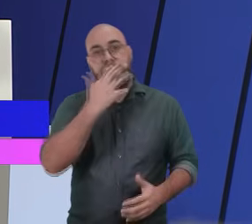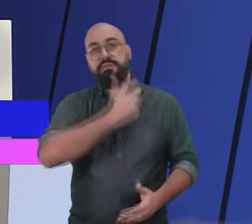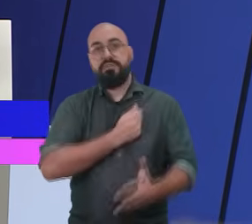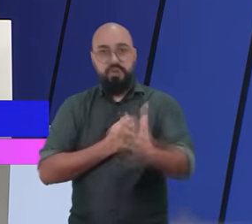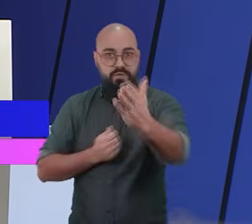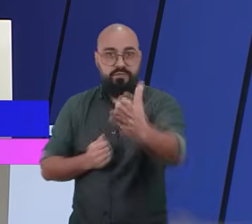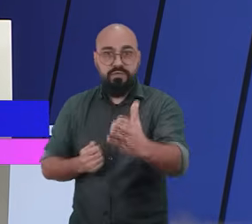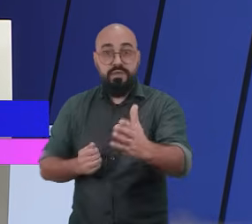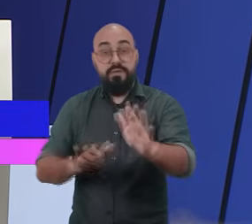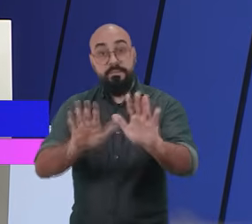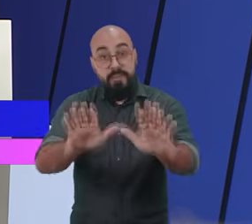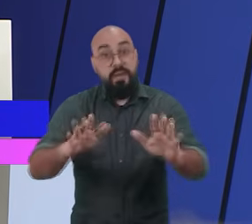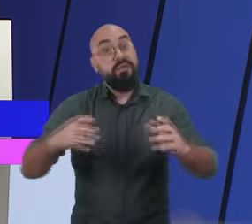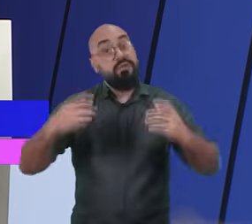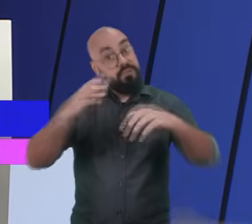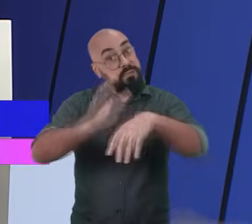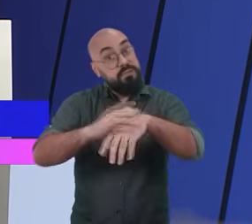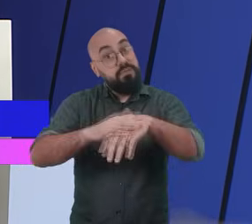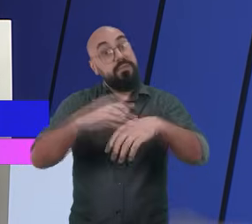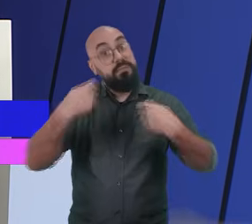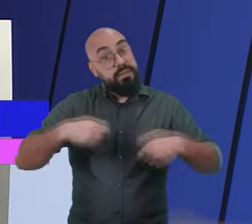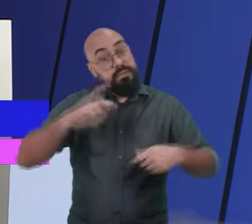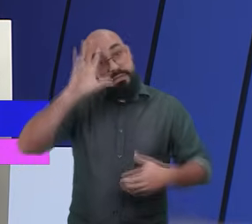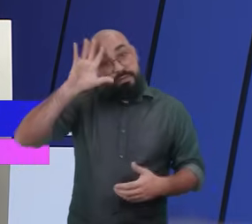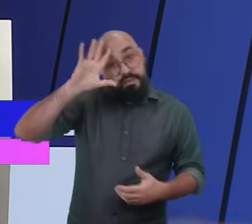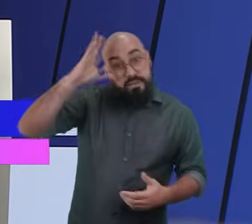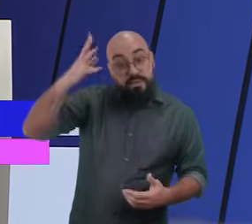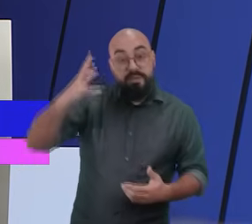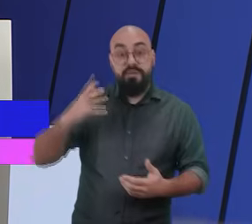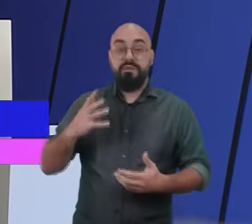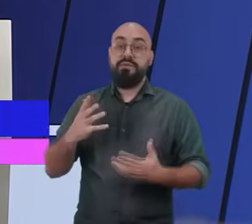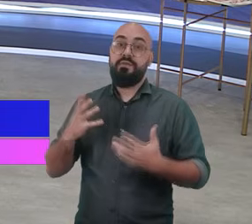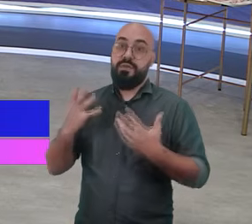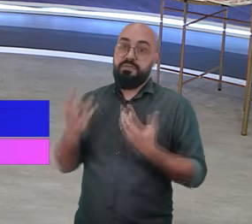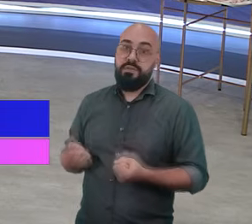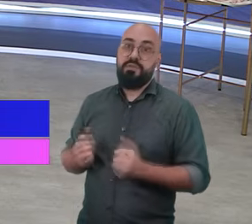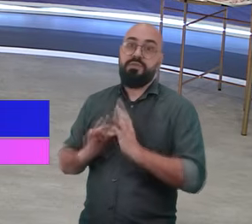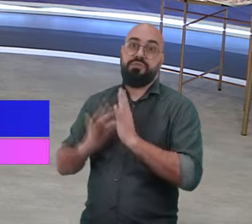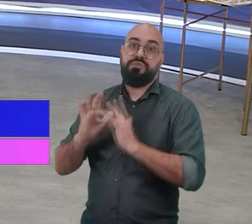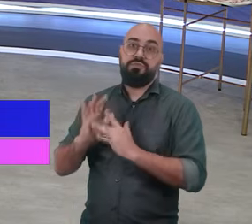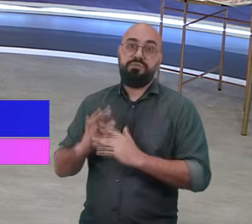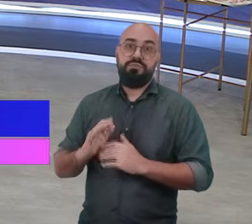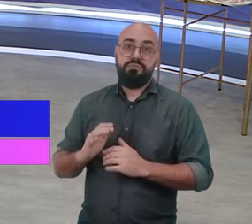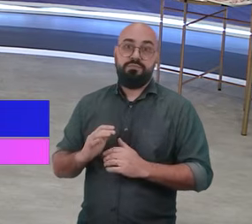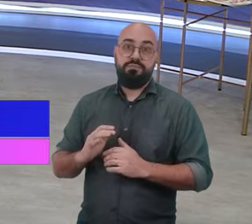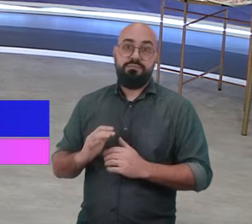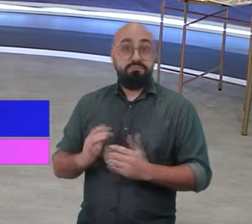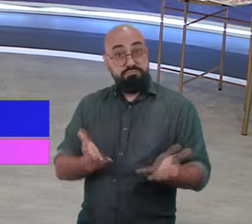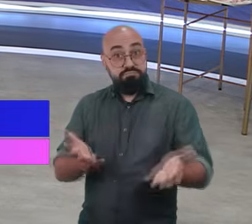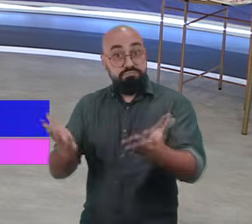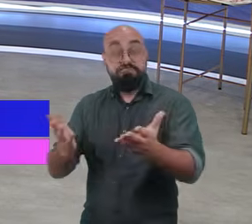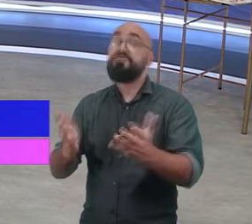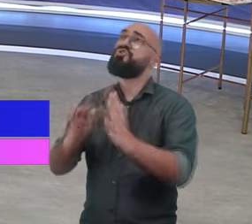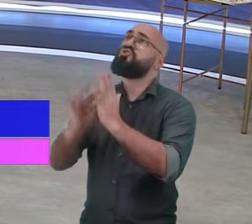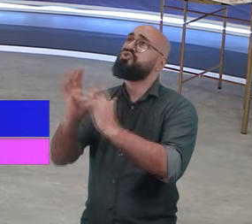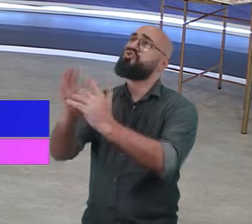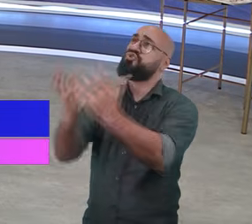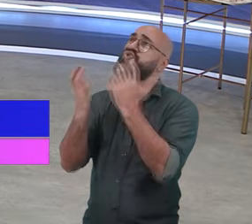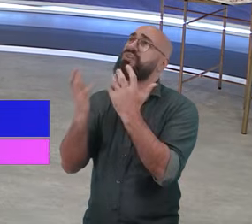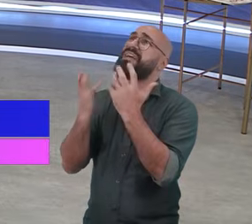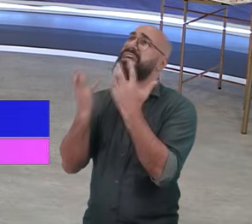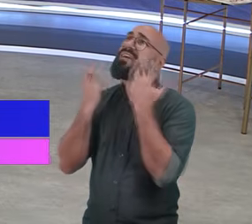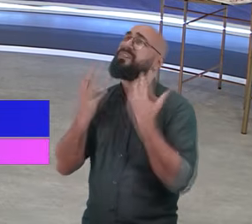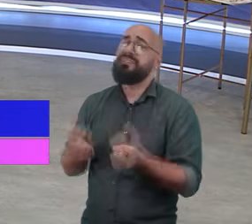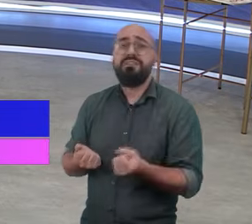mas para que Ele te salve, você precisa se decidir. Diga agora para Jesus: Senhor, eu me entrego, eu